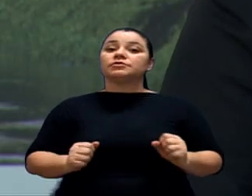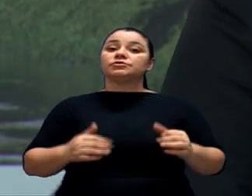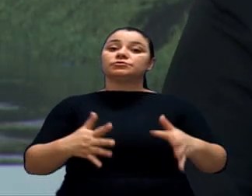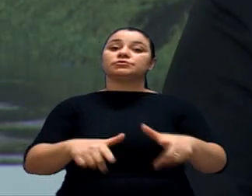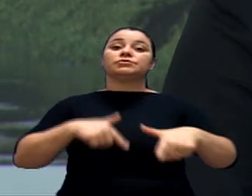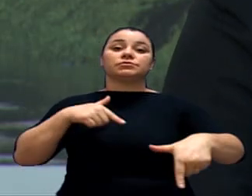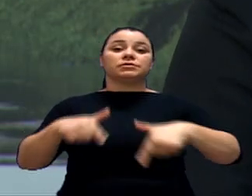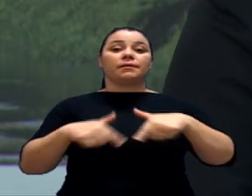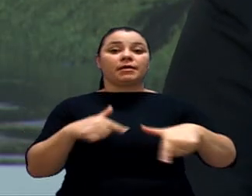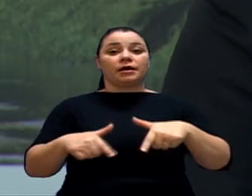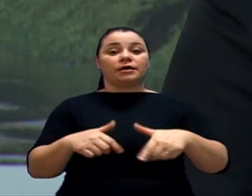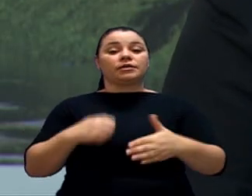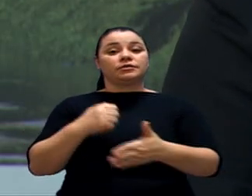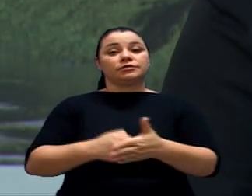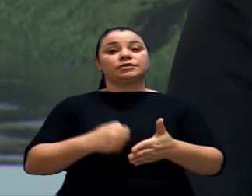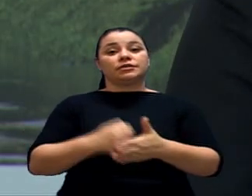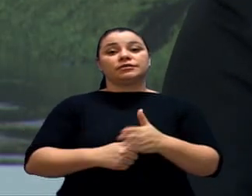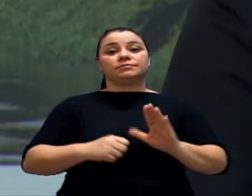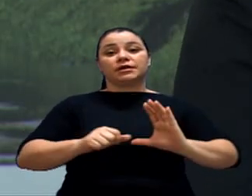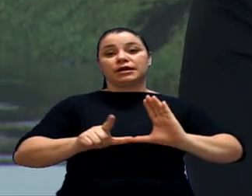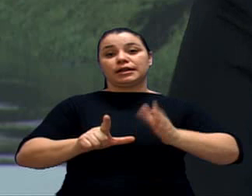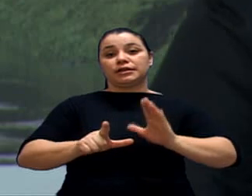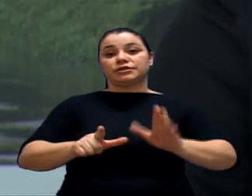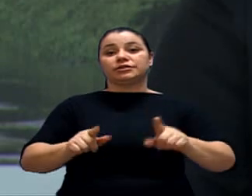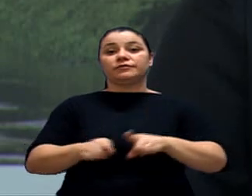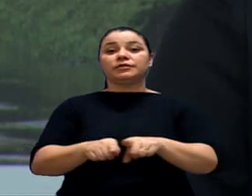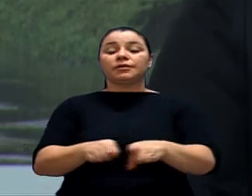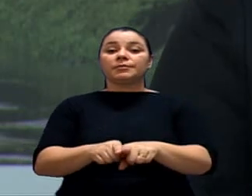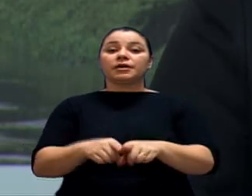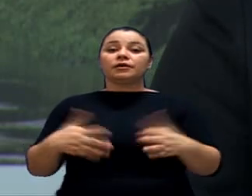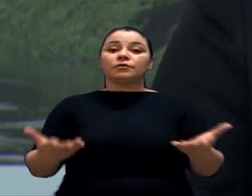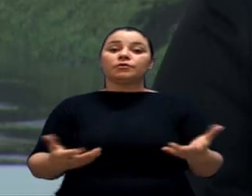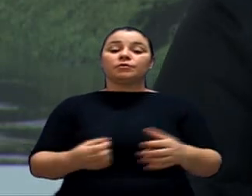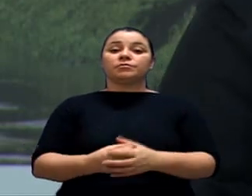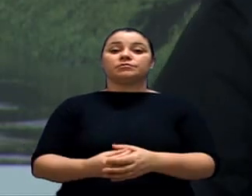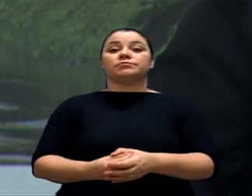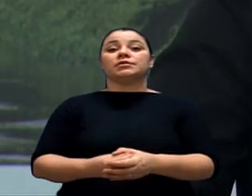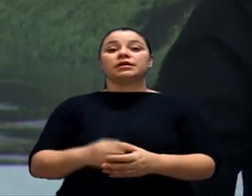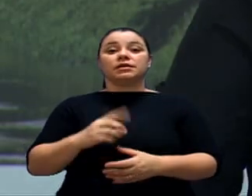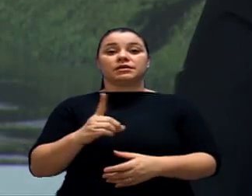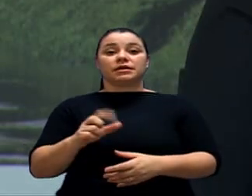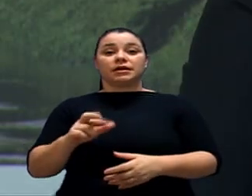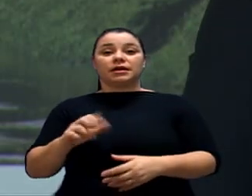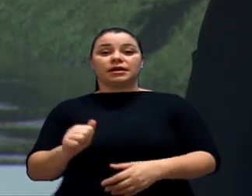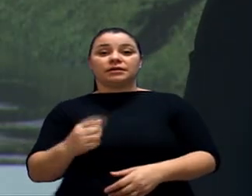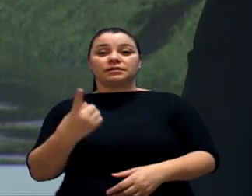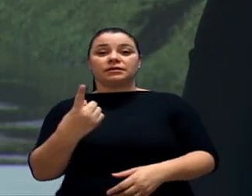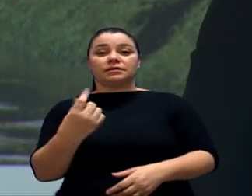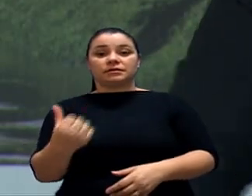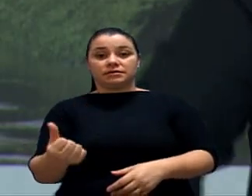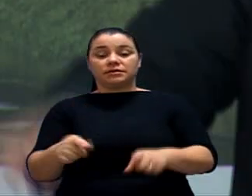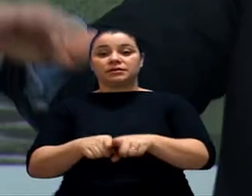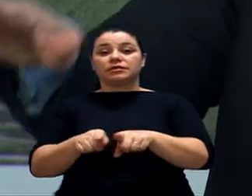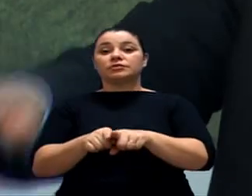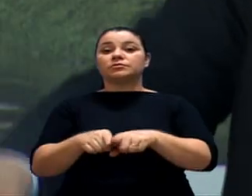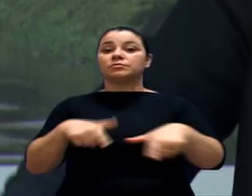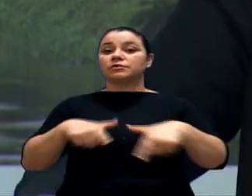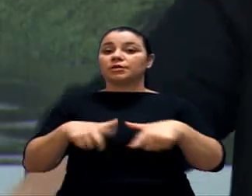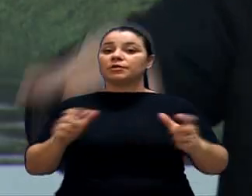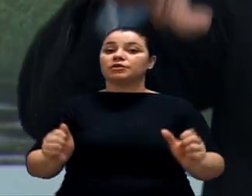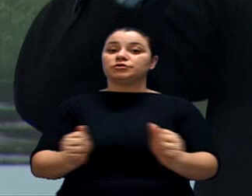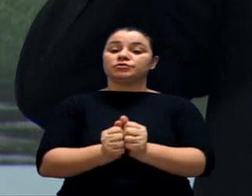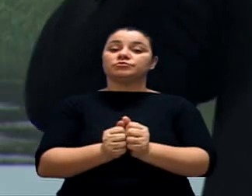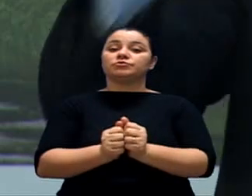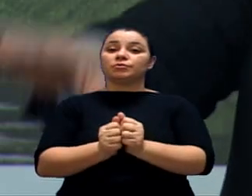no trabalho legislativo sorocabano. Um deles é sobre o DRS-16. Temos um trabalho junto aí, fizemos audiência